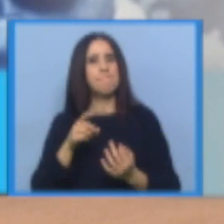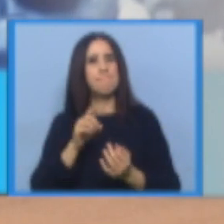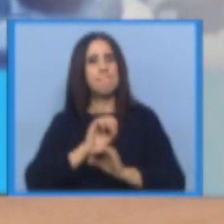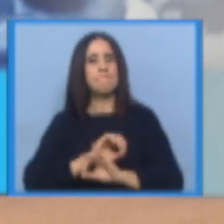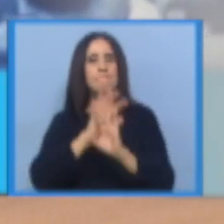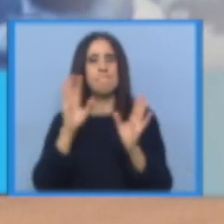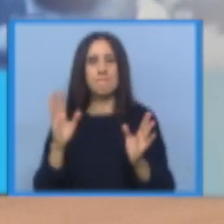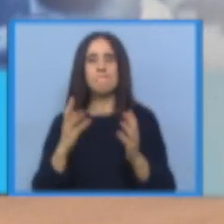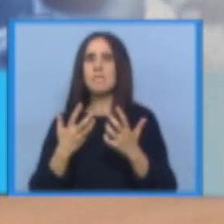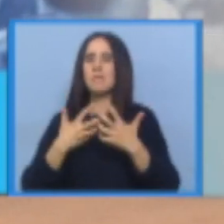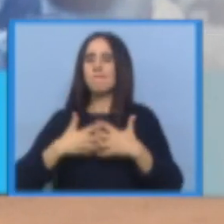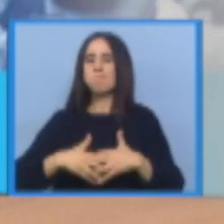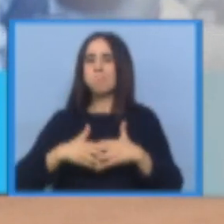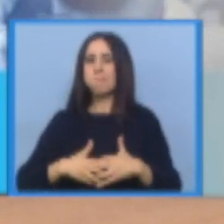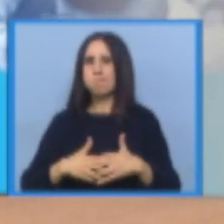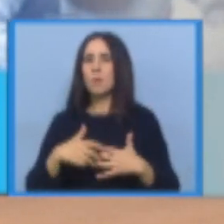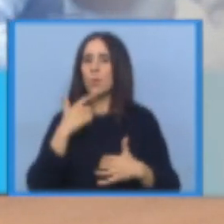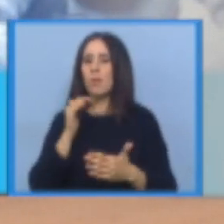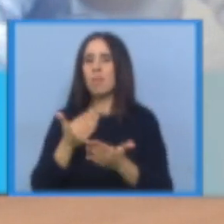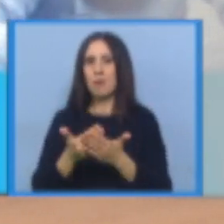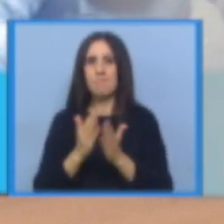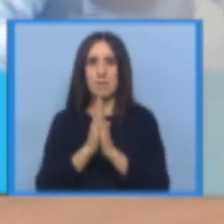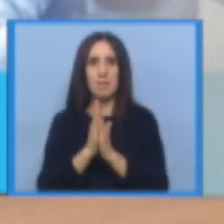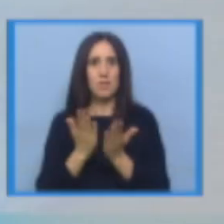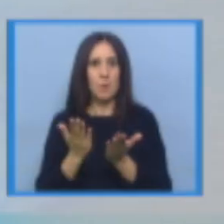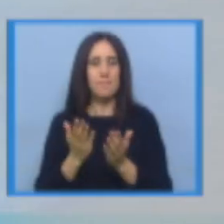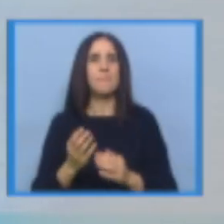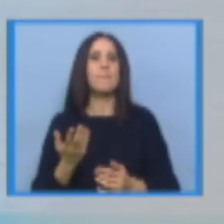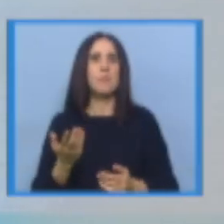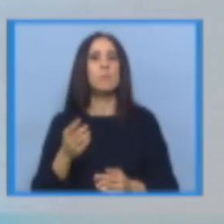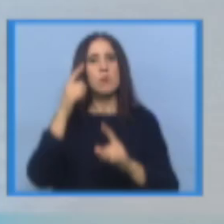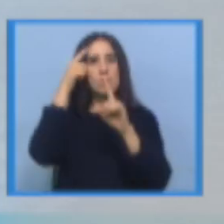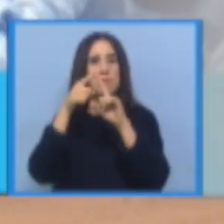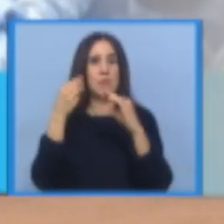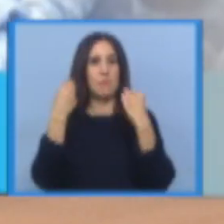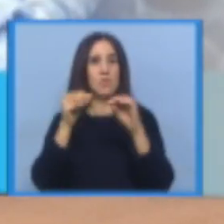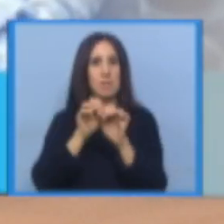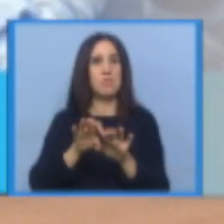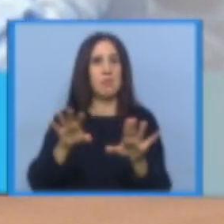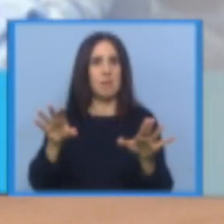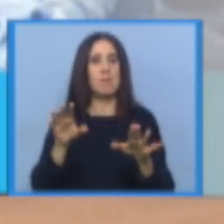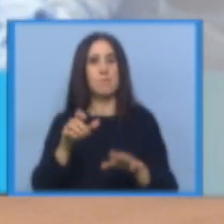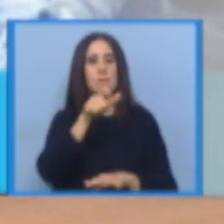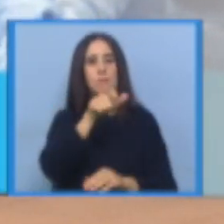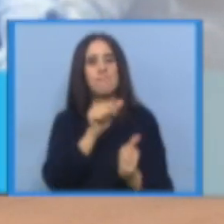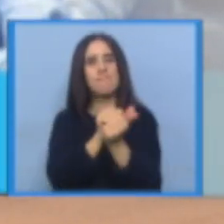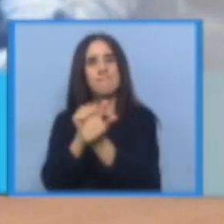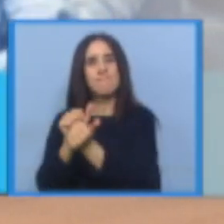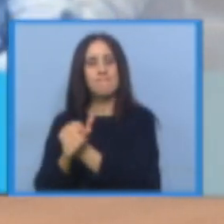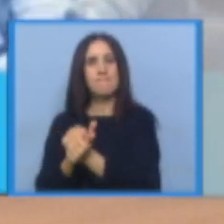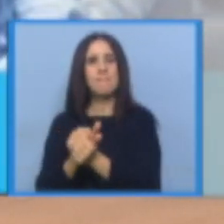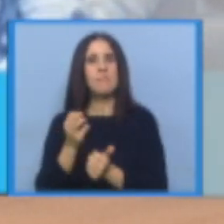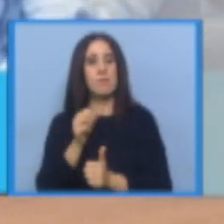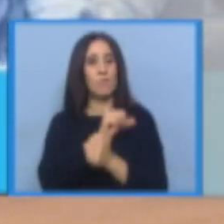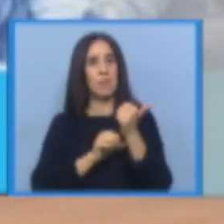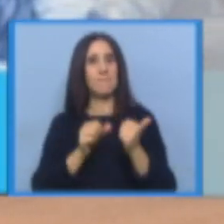evidentemente, que questiona muito profundamente a Igreja, não é? Que vive para evangelizar, para acompanhar as pessoas e, de facto, voltando ao